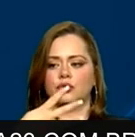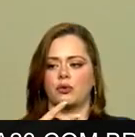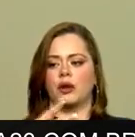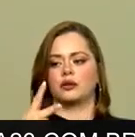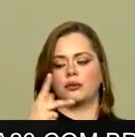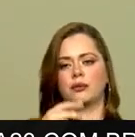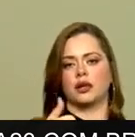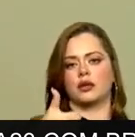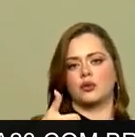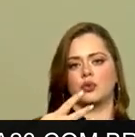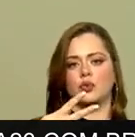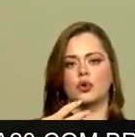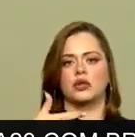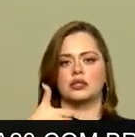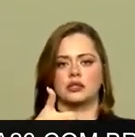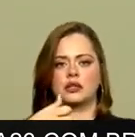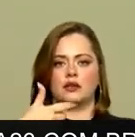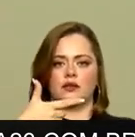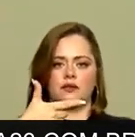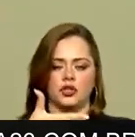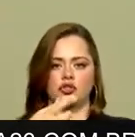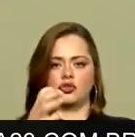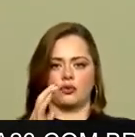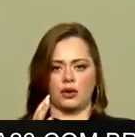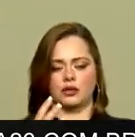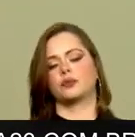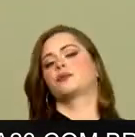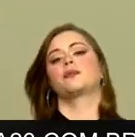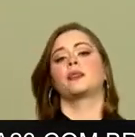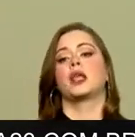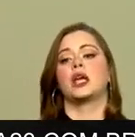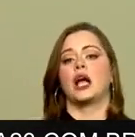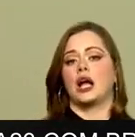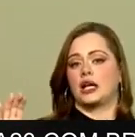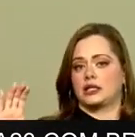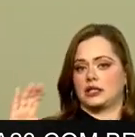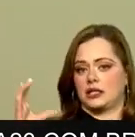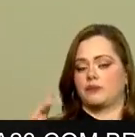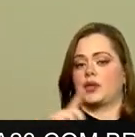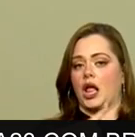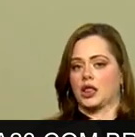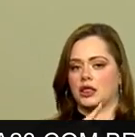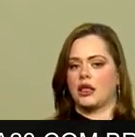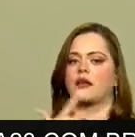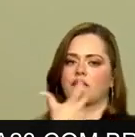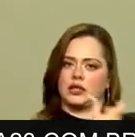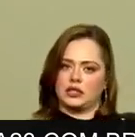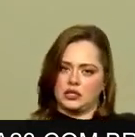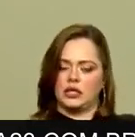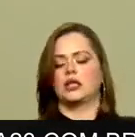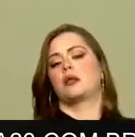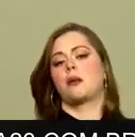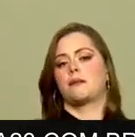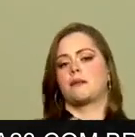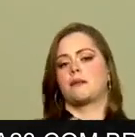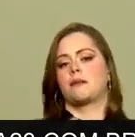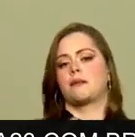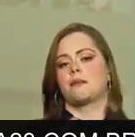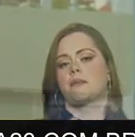14.124. Para hepatite A e B a gente tem a vacinação, para hepatite C a gente não tem vacina, mas a gente tem um tratamento